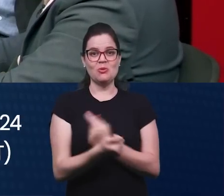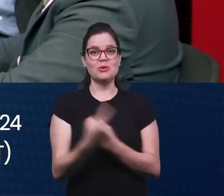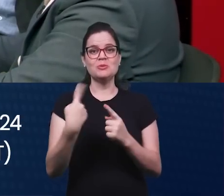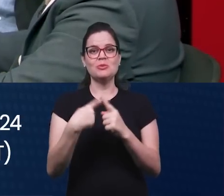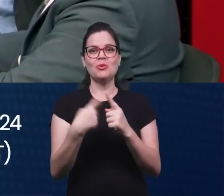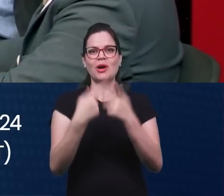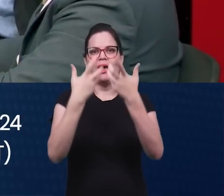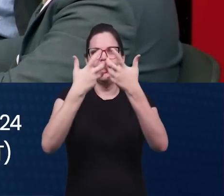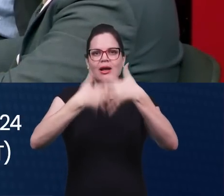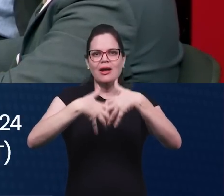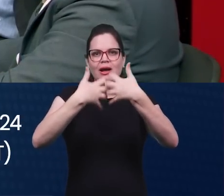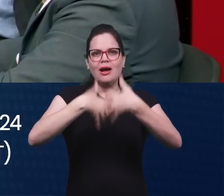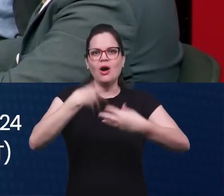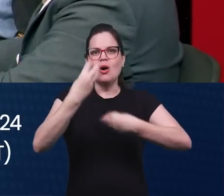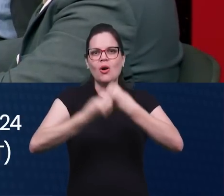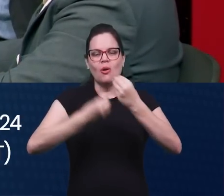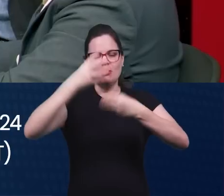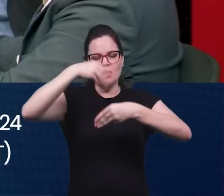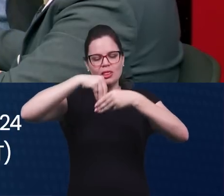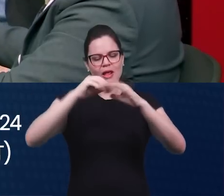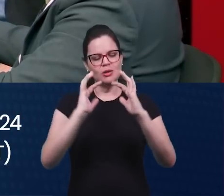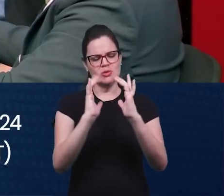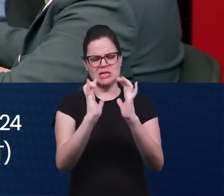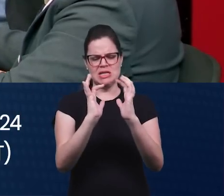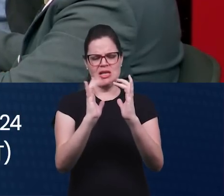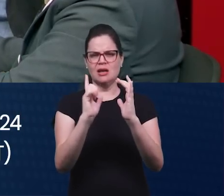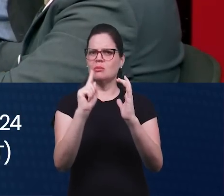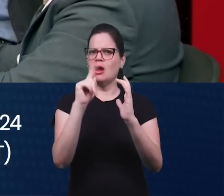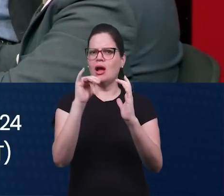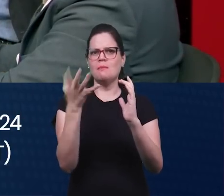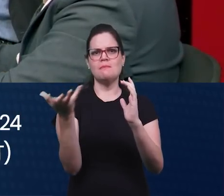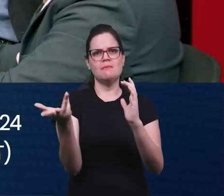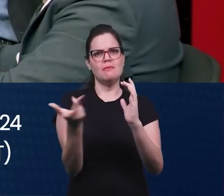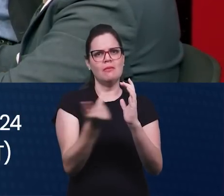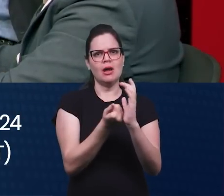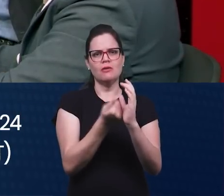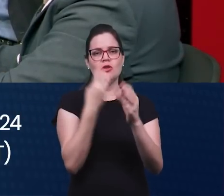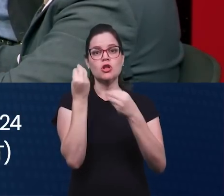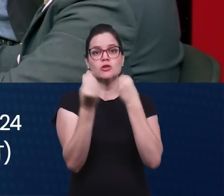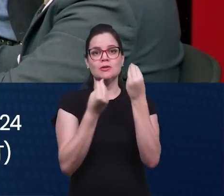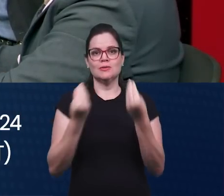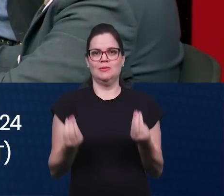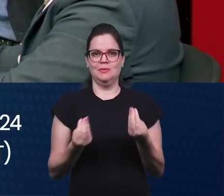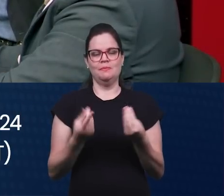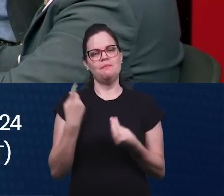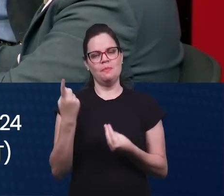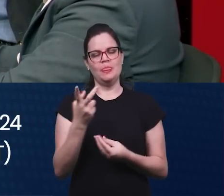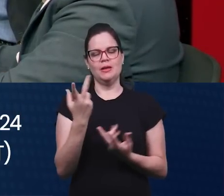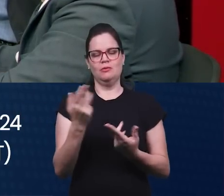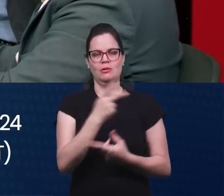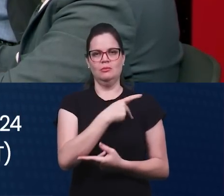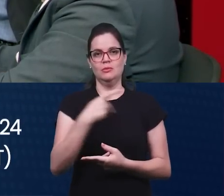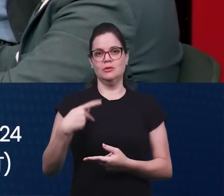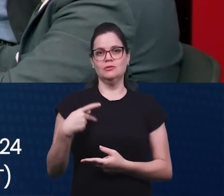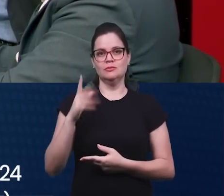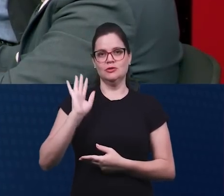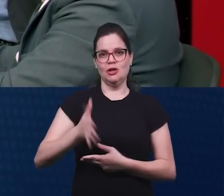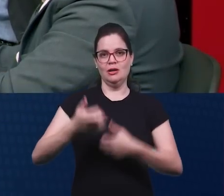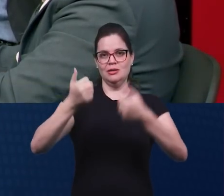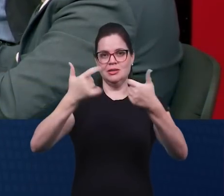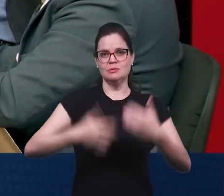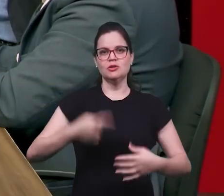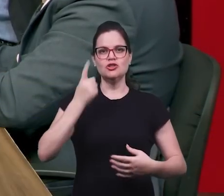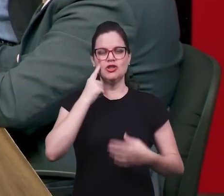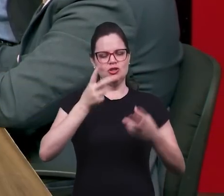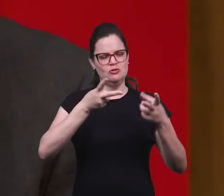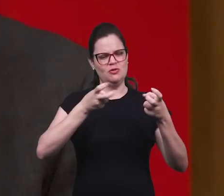quando a gente vê tudo isso a respeito que o professor Alex ele mencionou, a gente vê o poder do